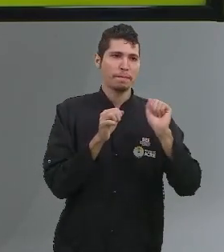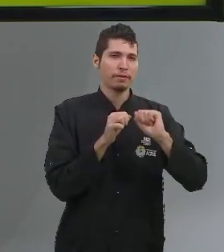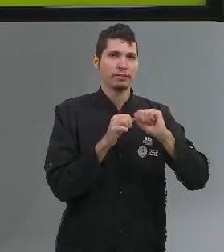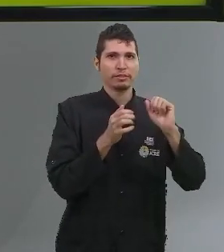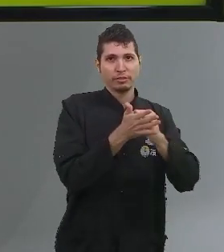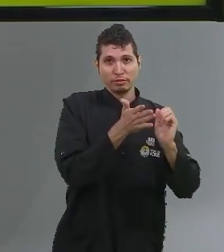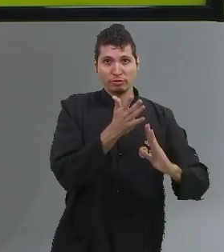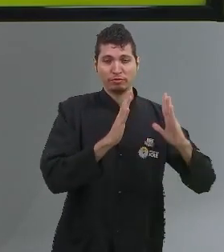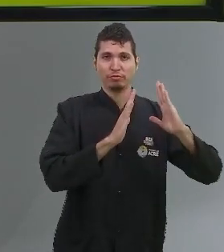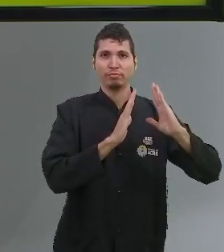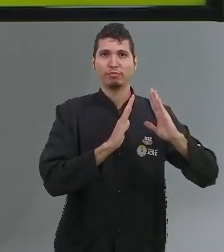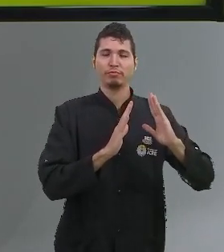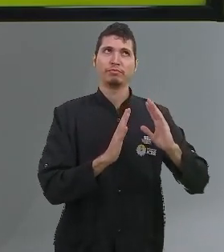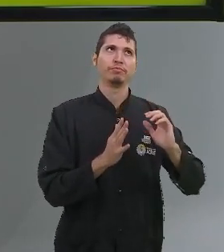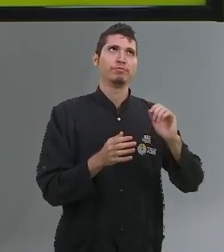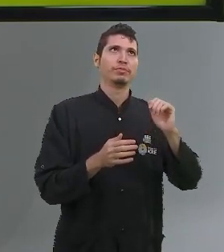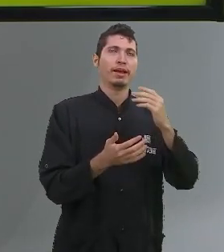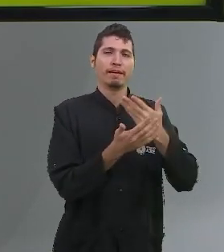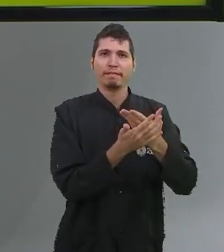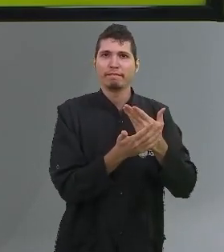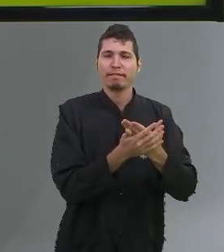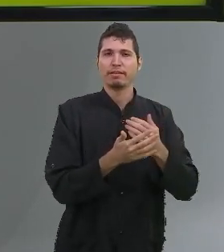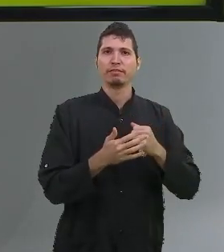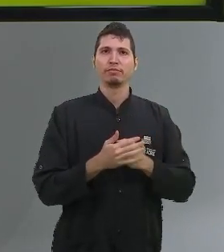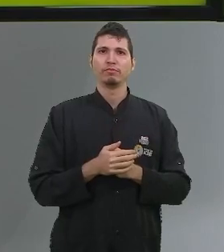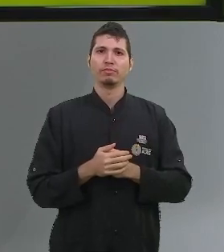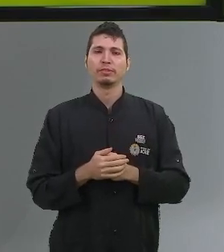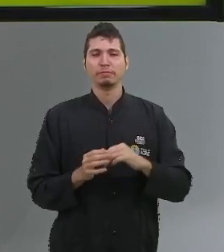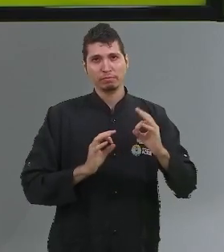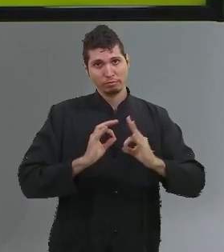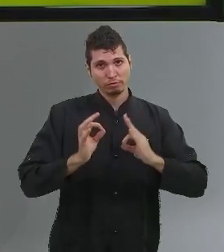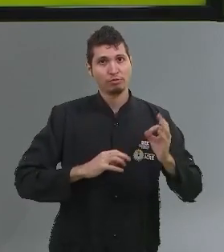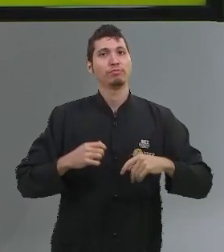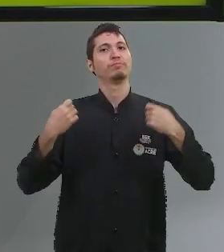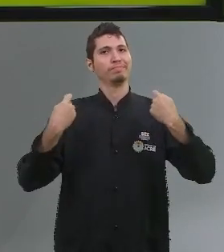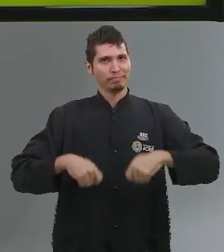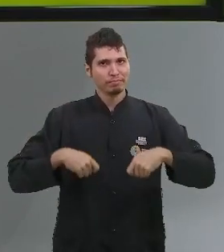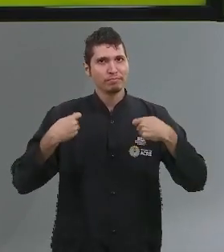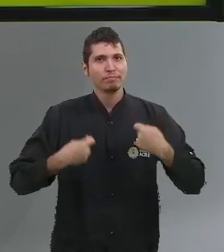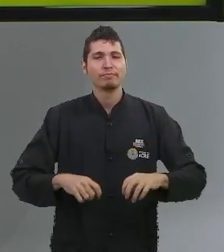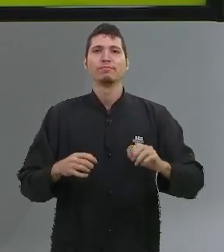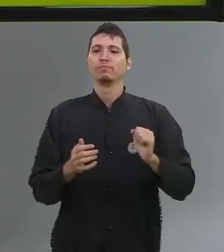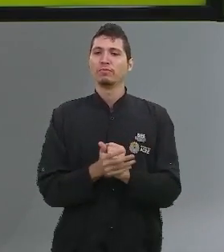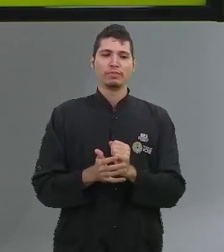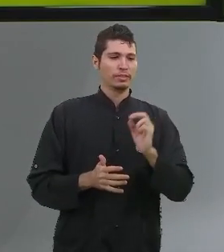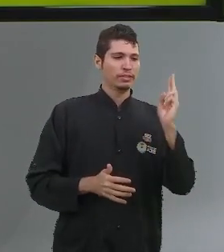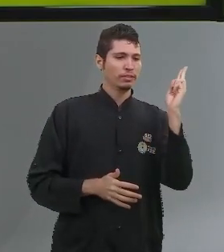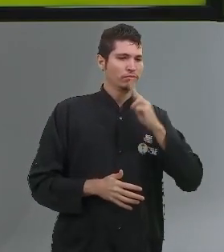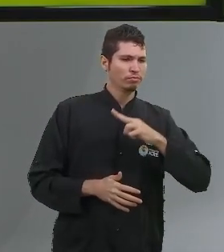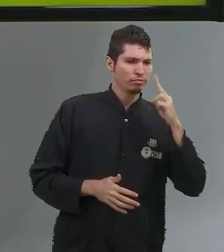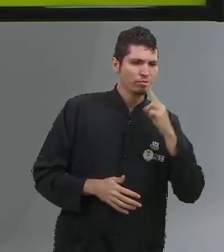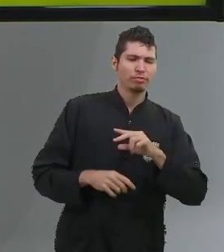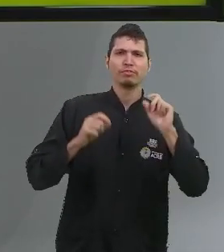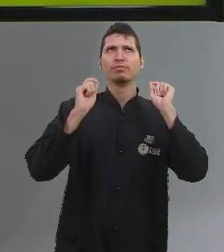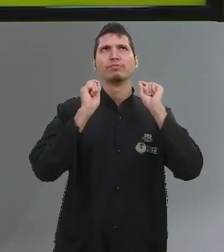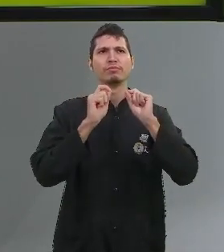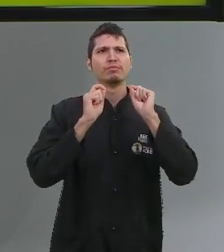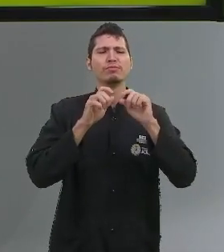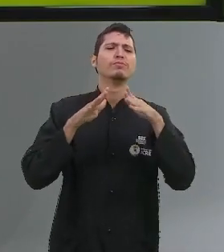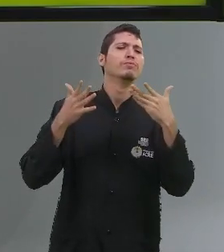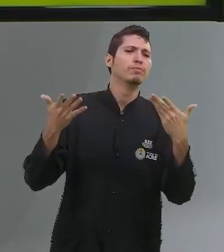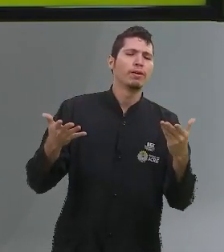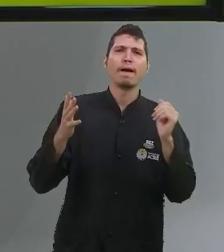casa, e aí eu vou organizar o que é importante, o que é urgente, o que eu posso deixar, agendar, e aí a gente